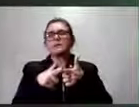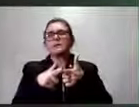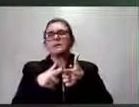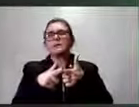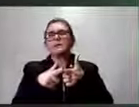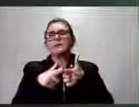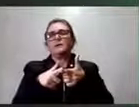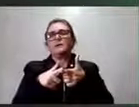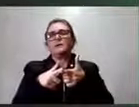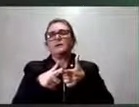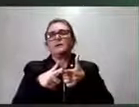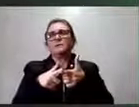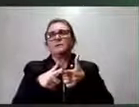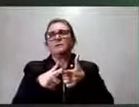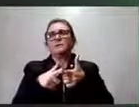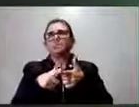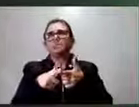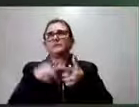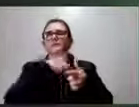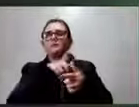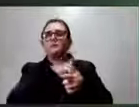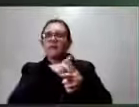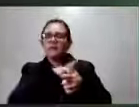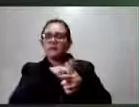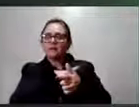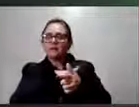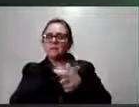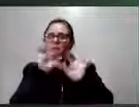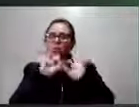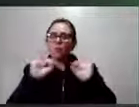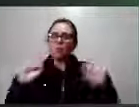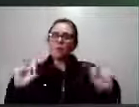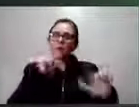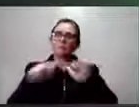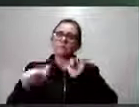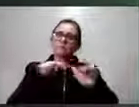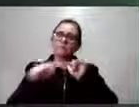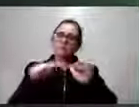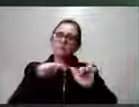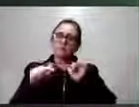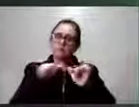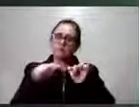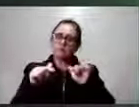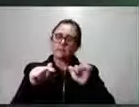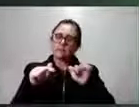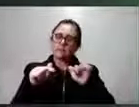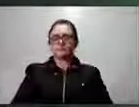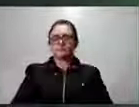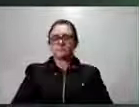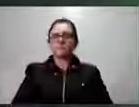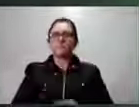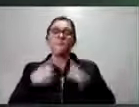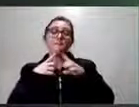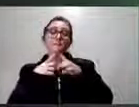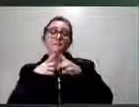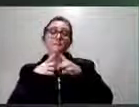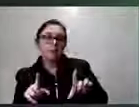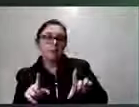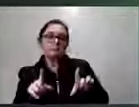que acontecem durante o funcionamento ou a função normal do aparato estomatognático. No entanto, a